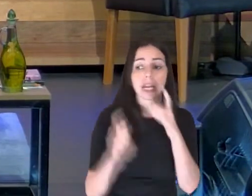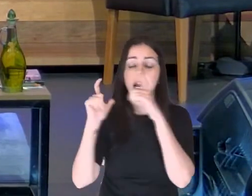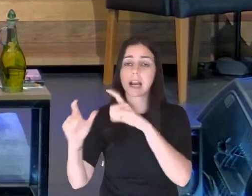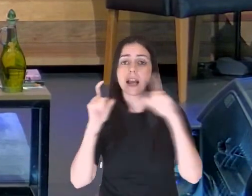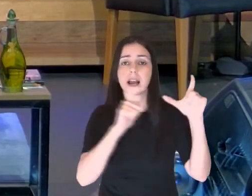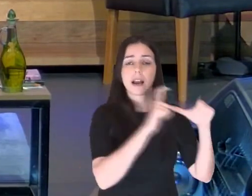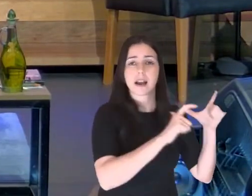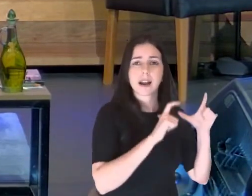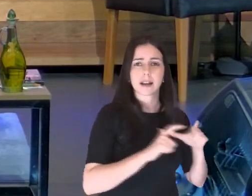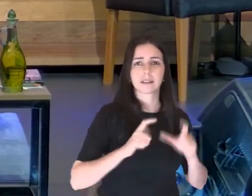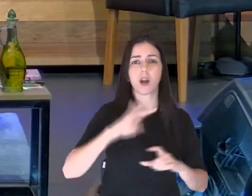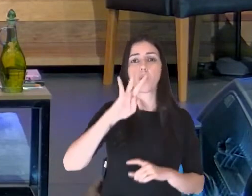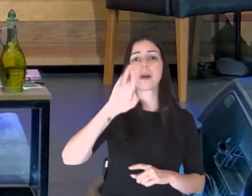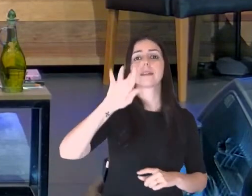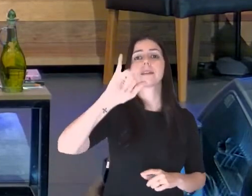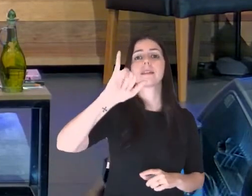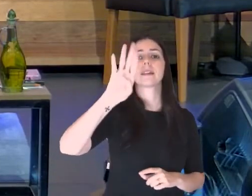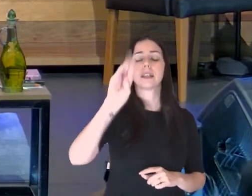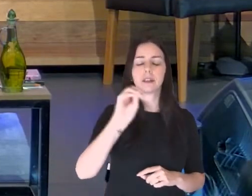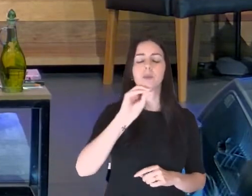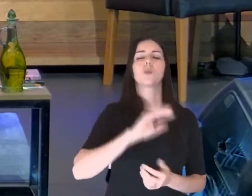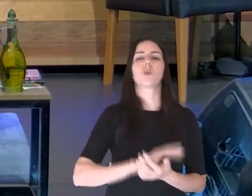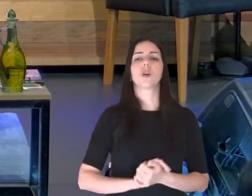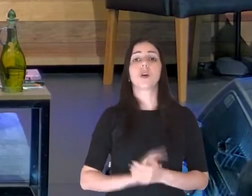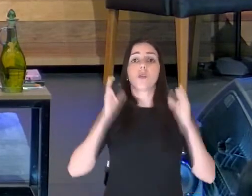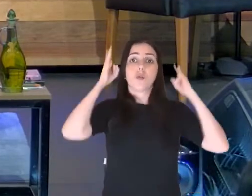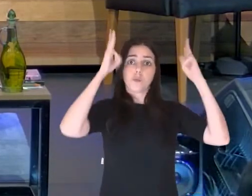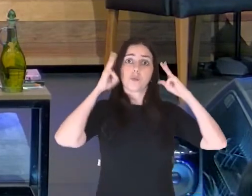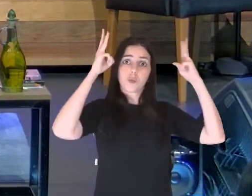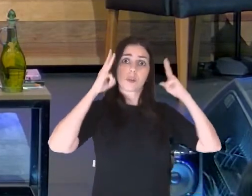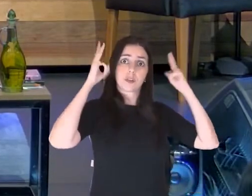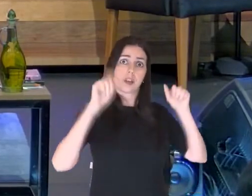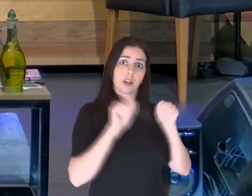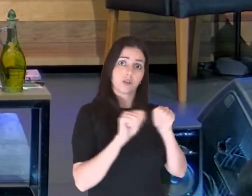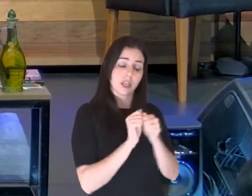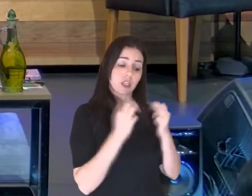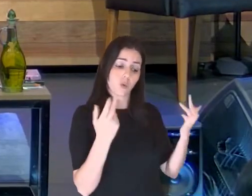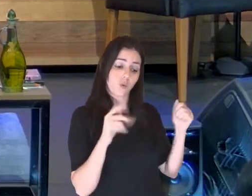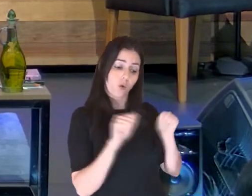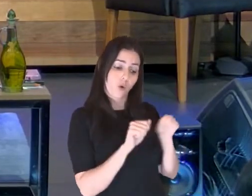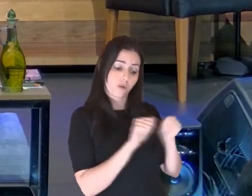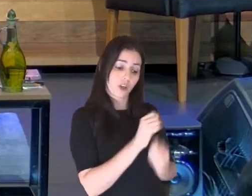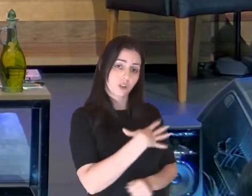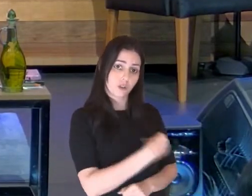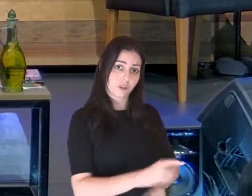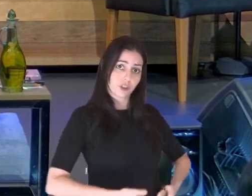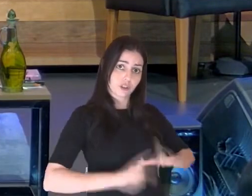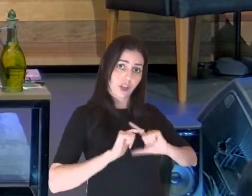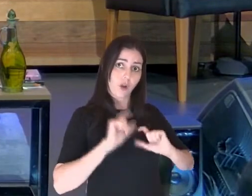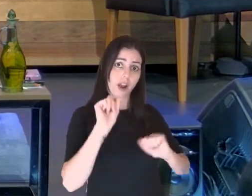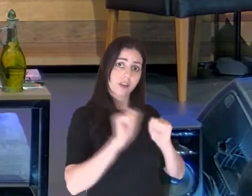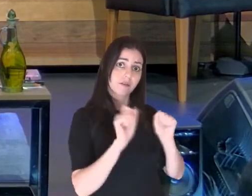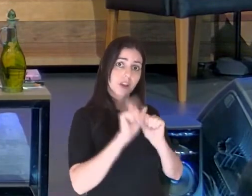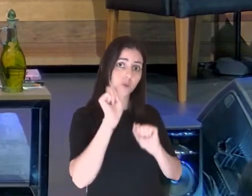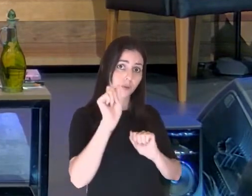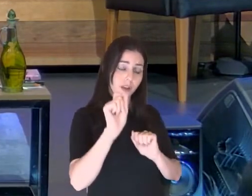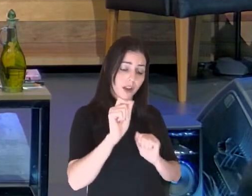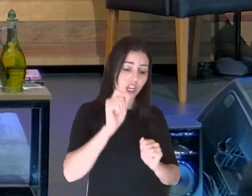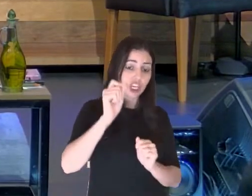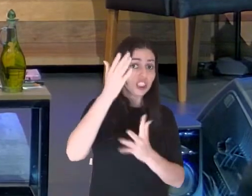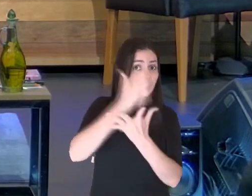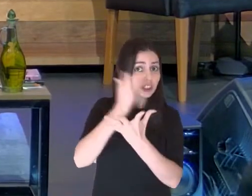o Senhor ordenara a Moisés, assim fizeram os filhos de Israel e partiram o quê, gente? A